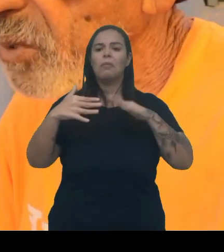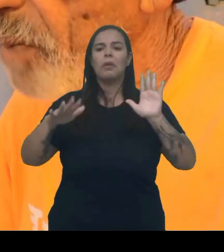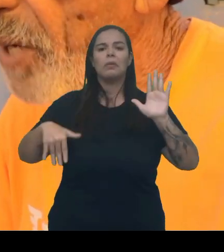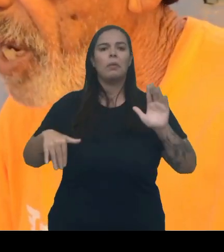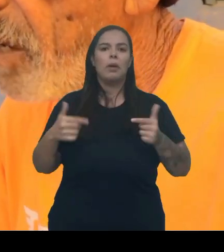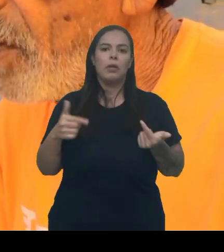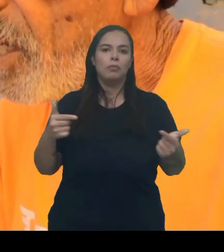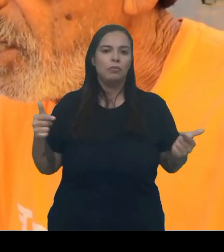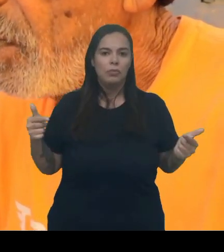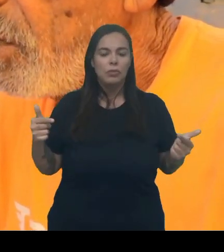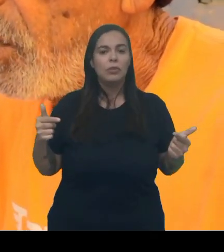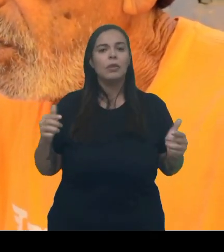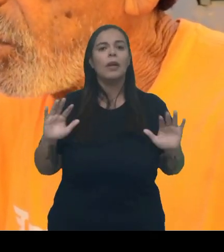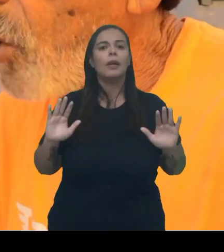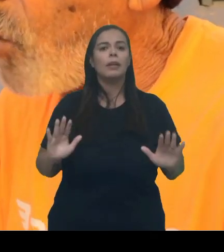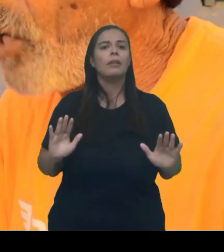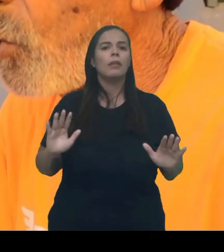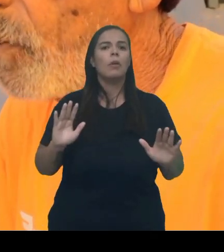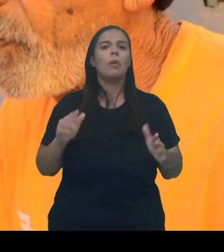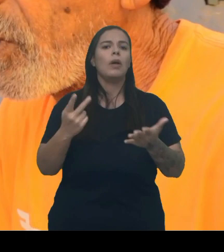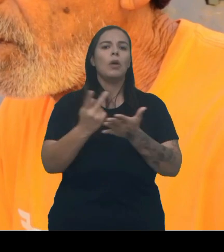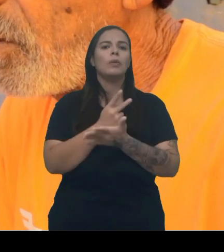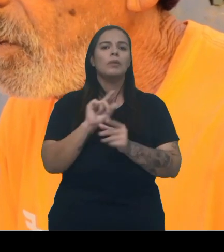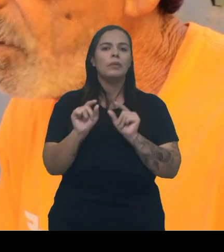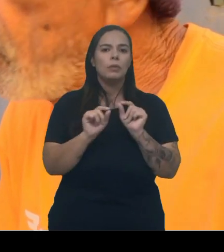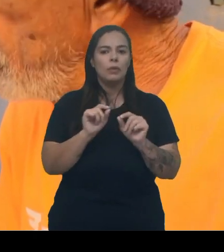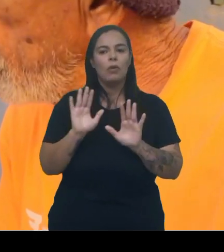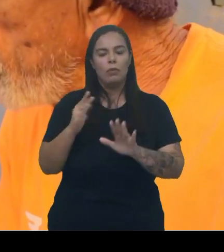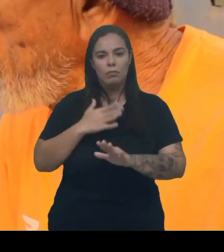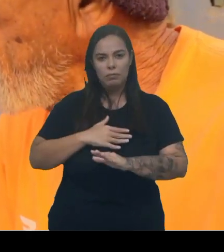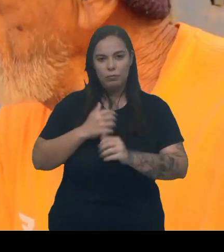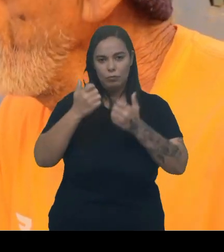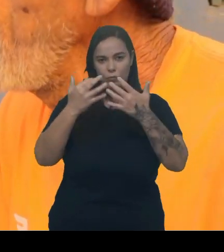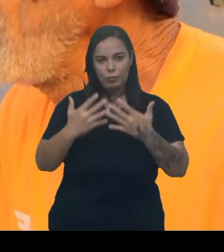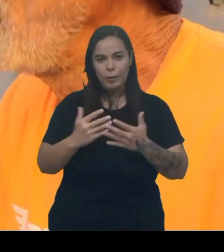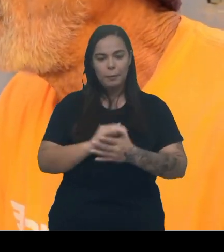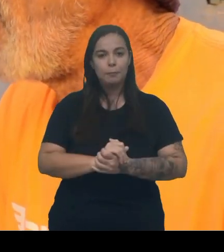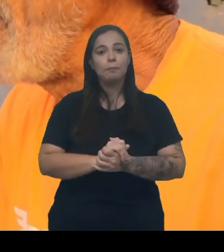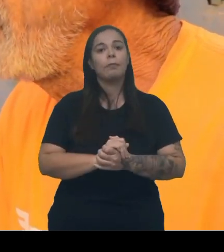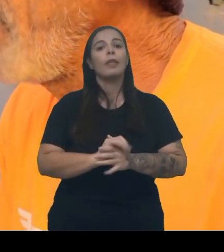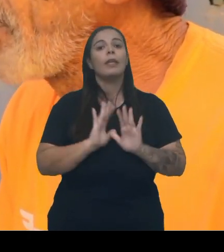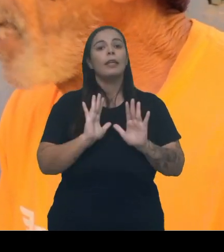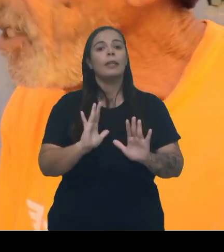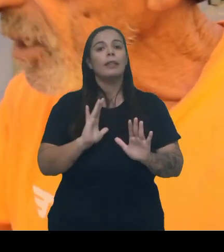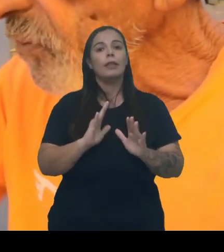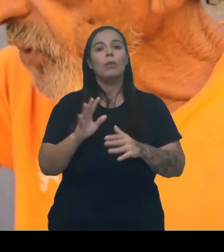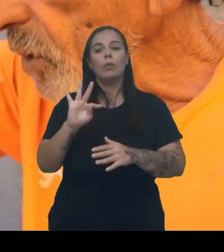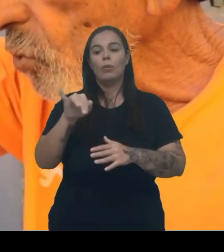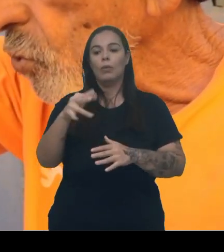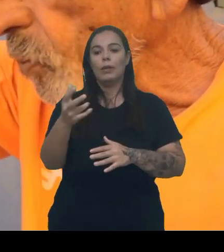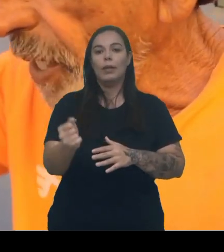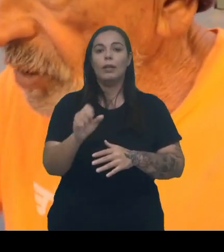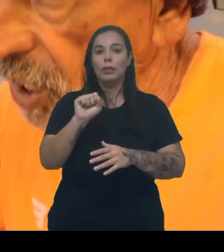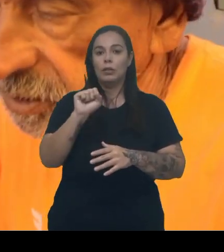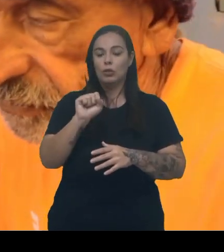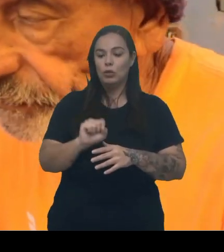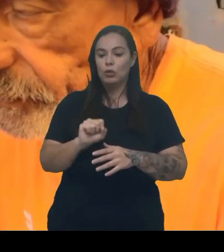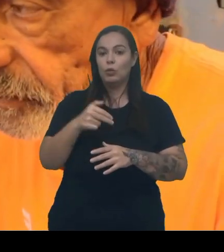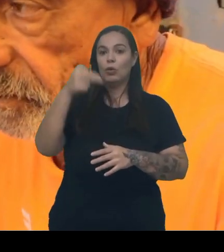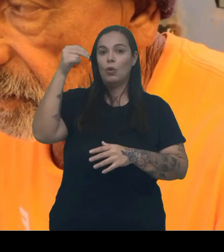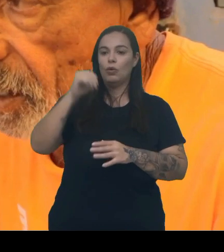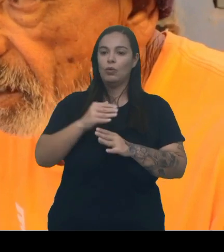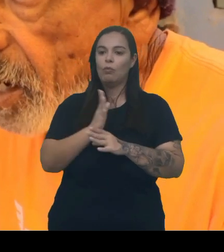movimento na praia. Então qual era o... Vou chegar lá. Aí era a tainha que vinha do sul para